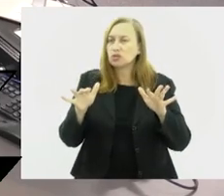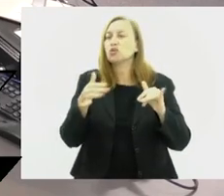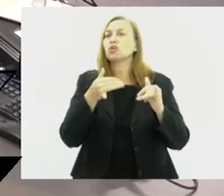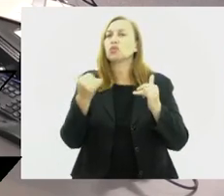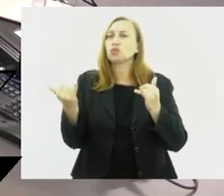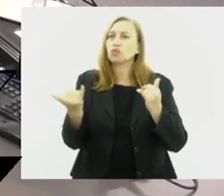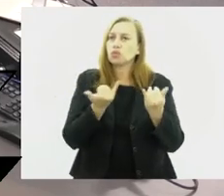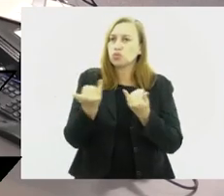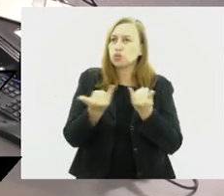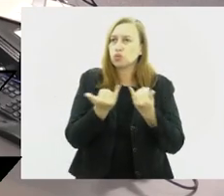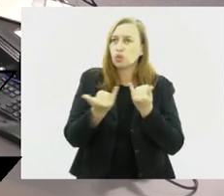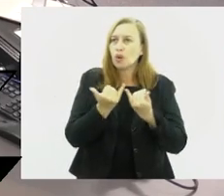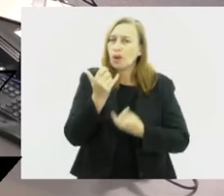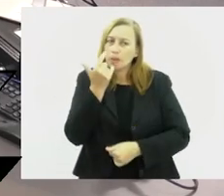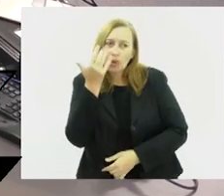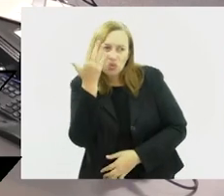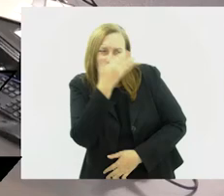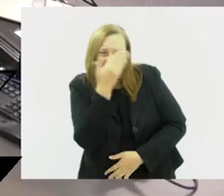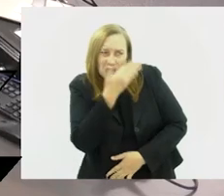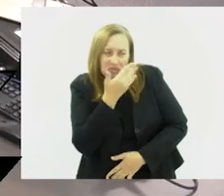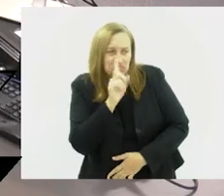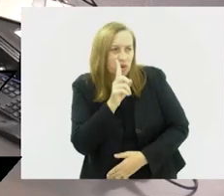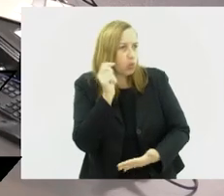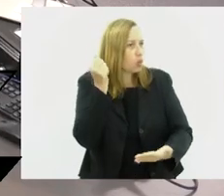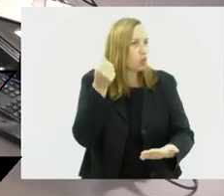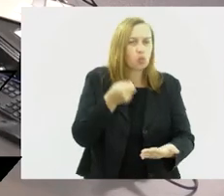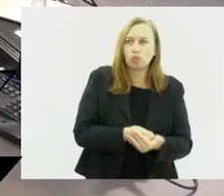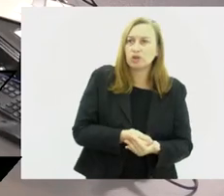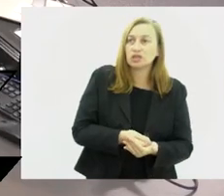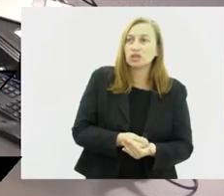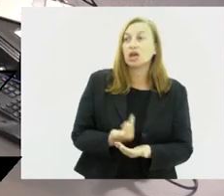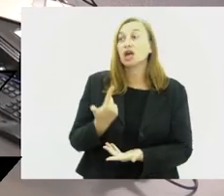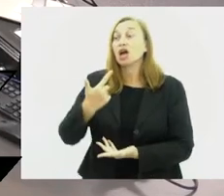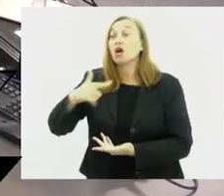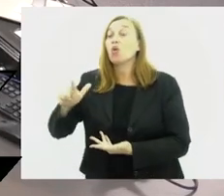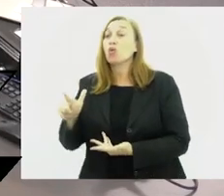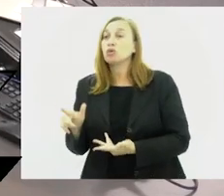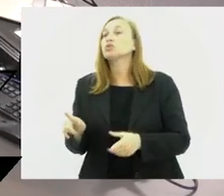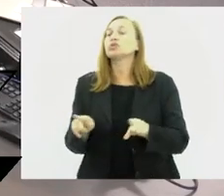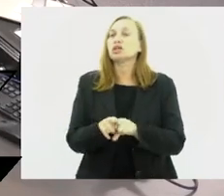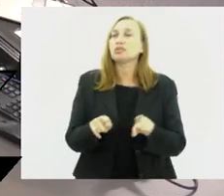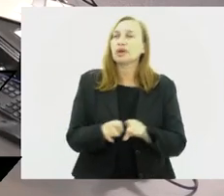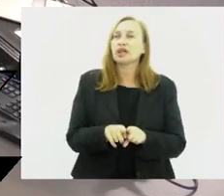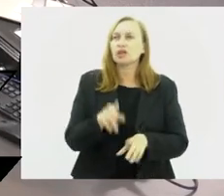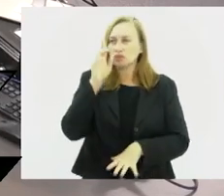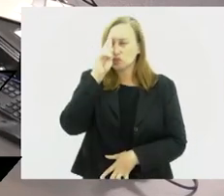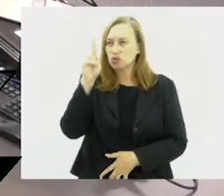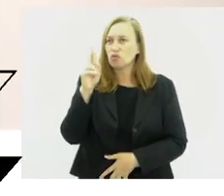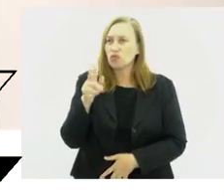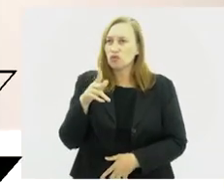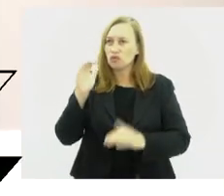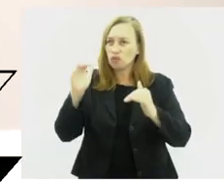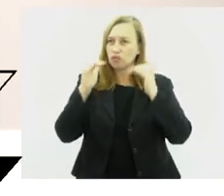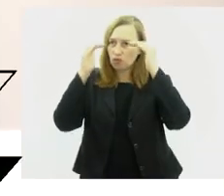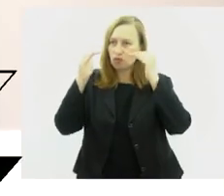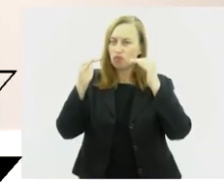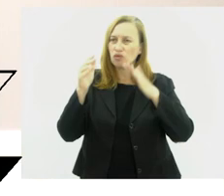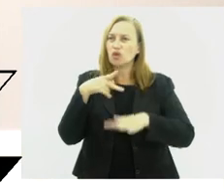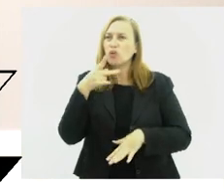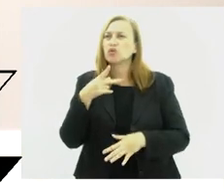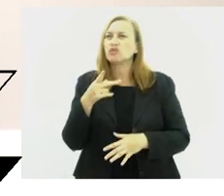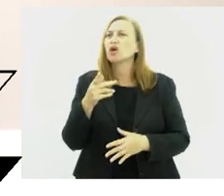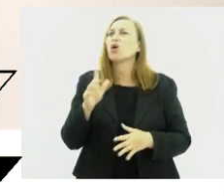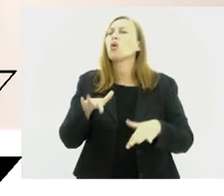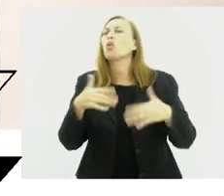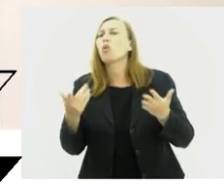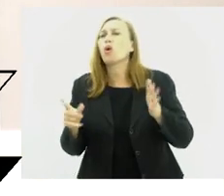pelo visto, não estão sendo cumpridas. Em relação àquela outra parte que Vossa Excelência falou... Vossa Excelência está falando de que